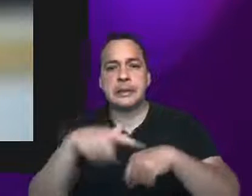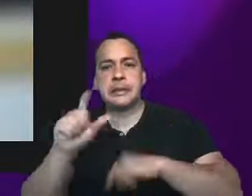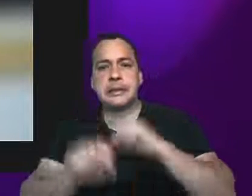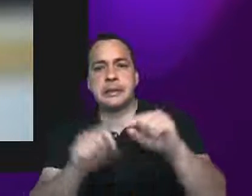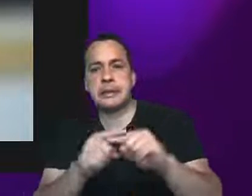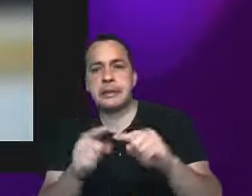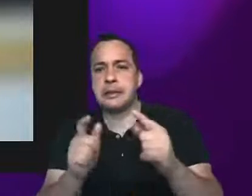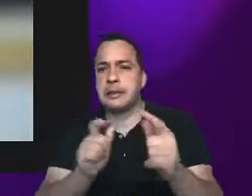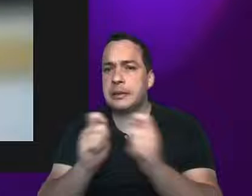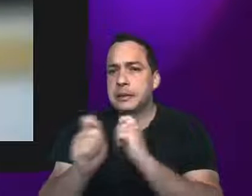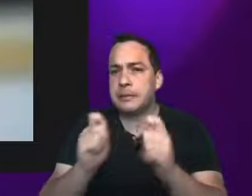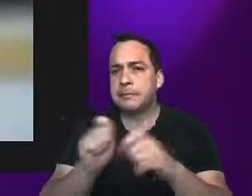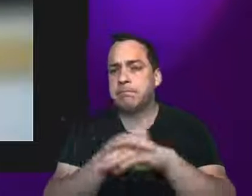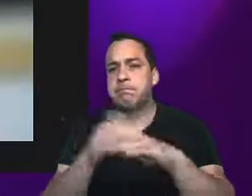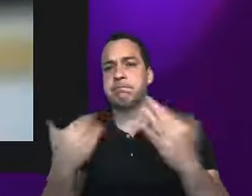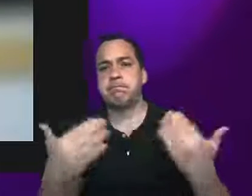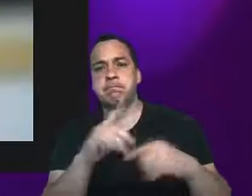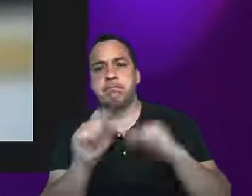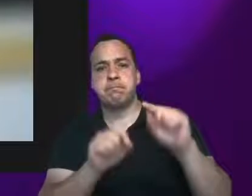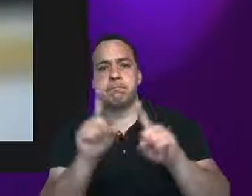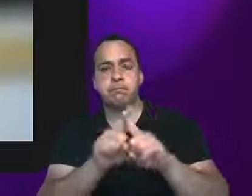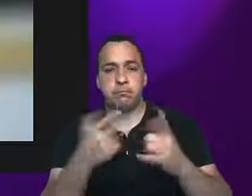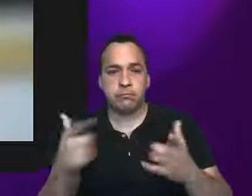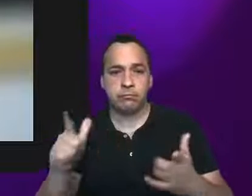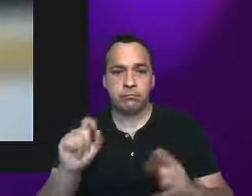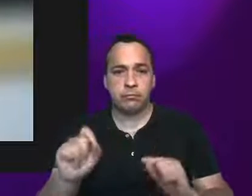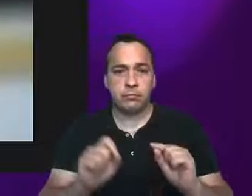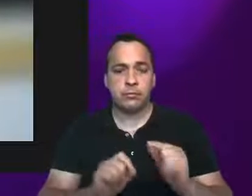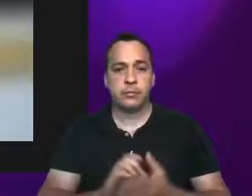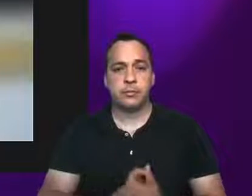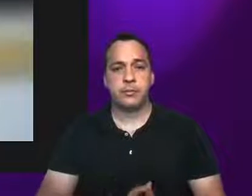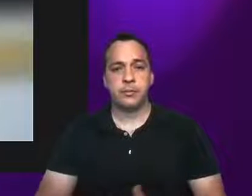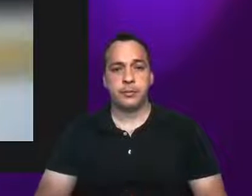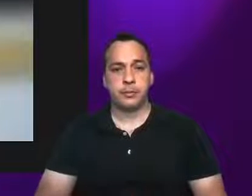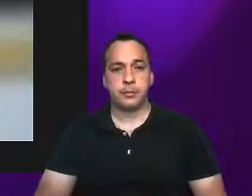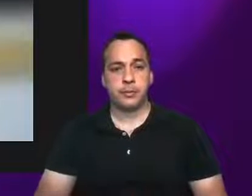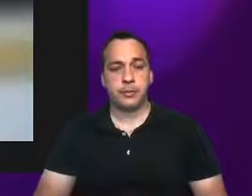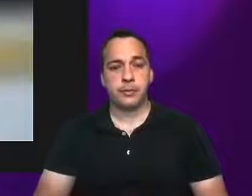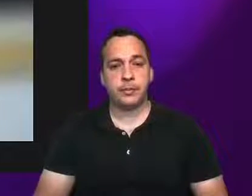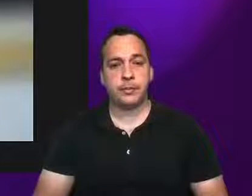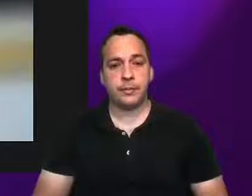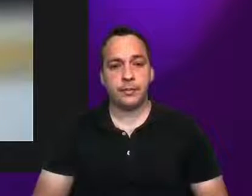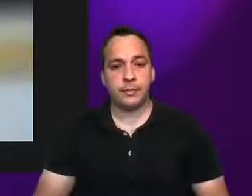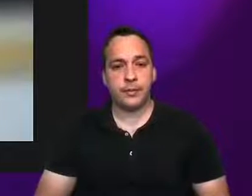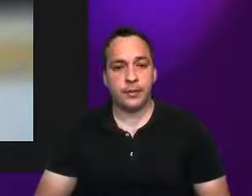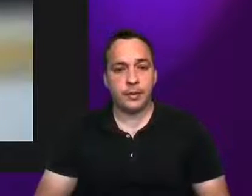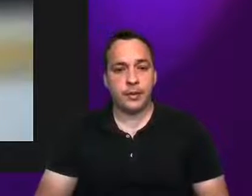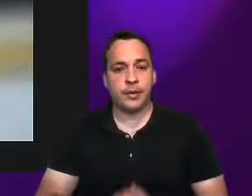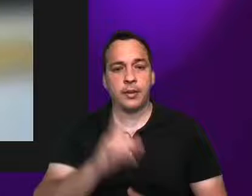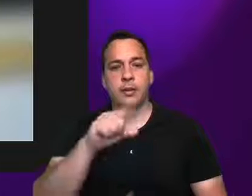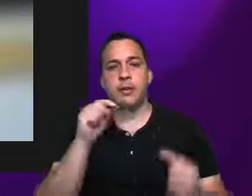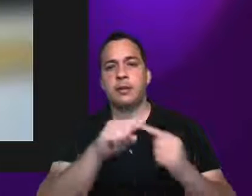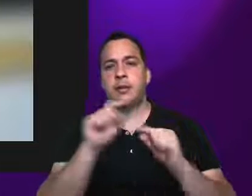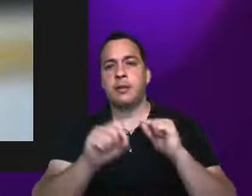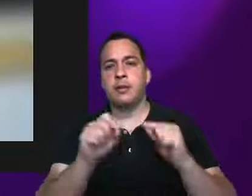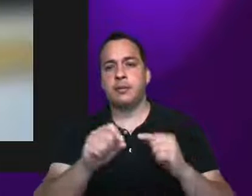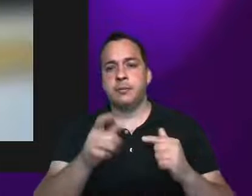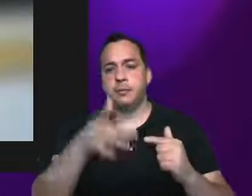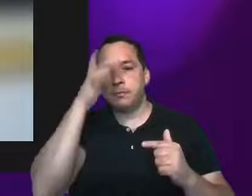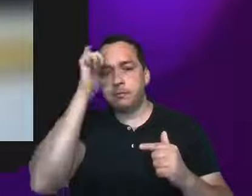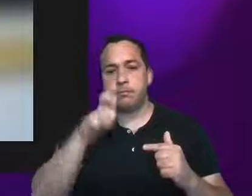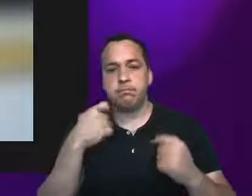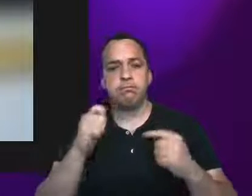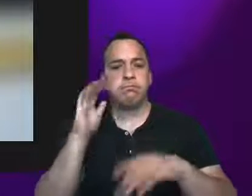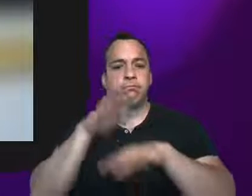para avaliar. Então, você acha que o POCUS é mais algo do intensivista e o nefrologista ajuda a interpretar, ou o nefrologista tem que ir lá e